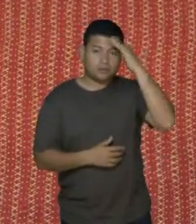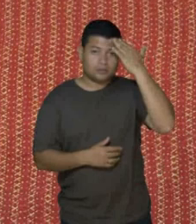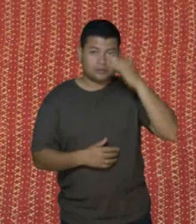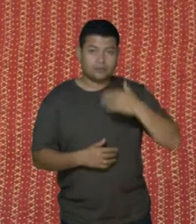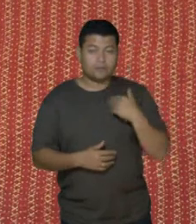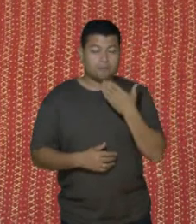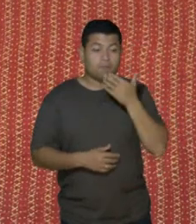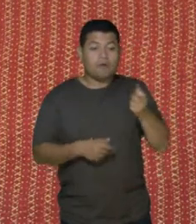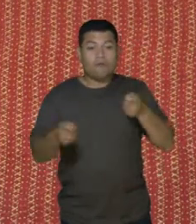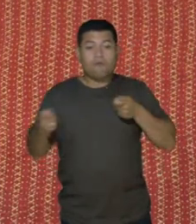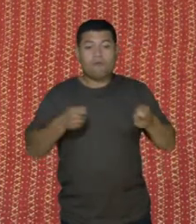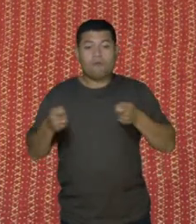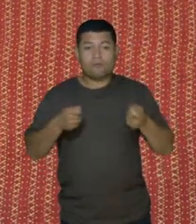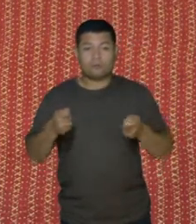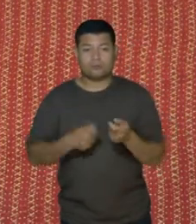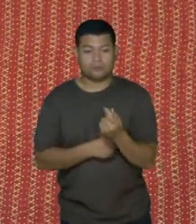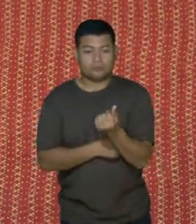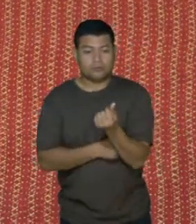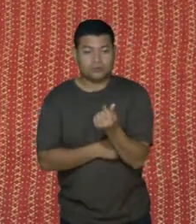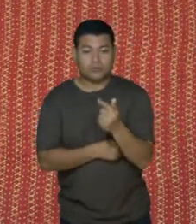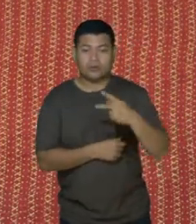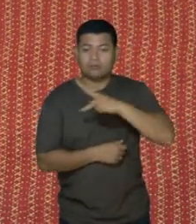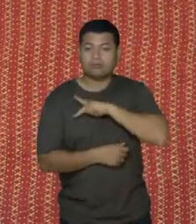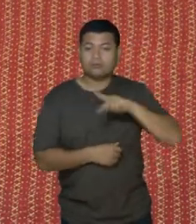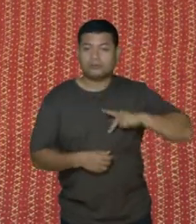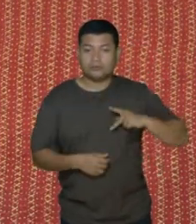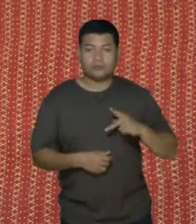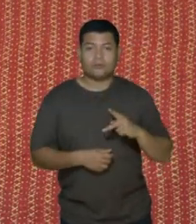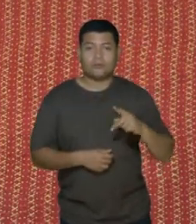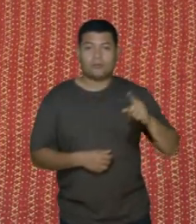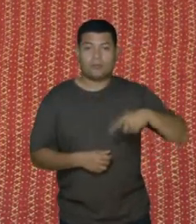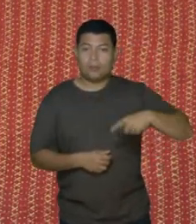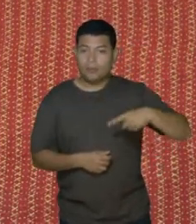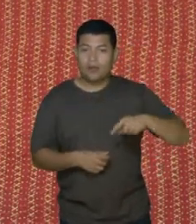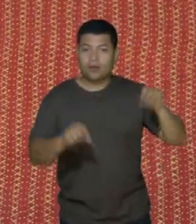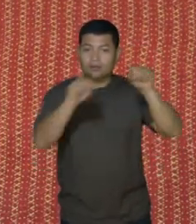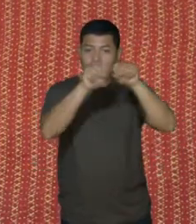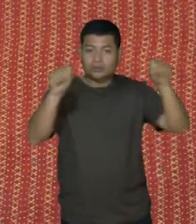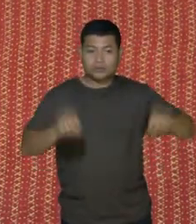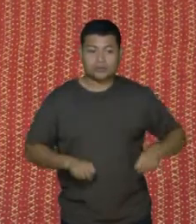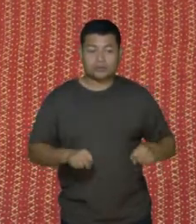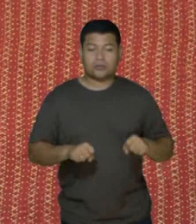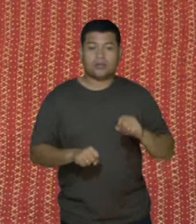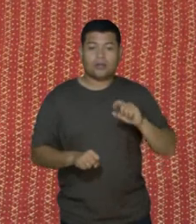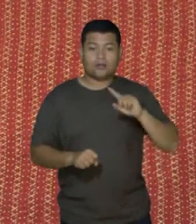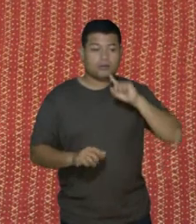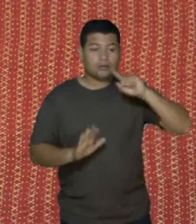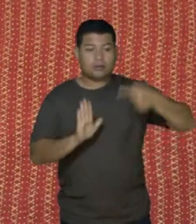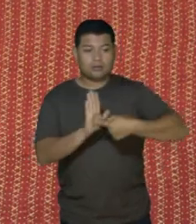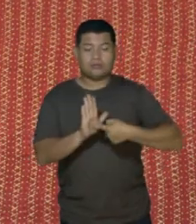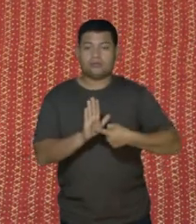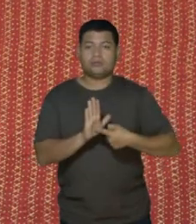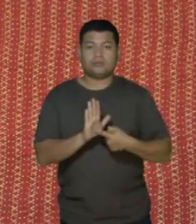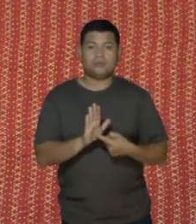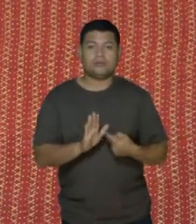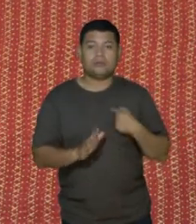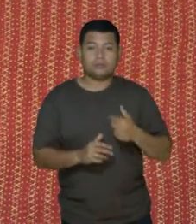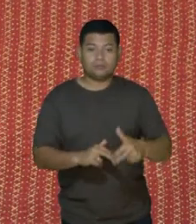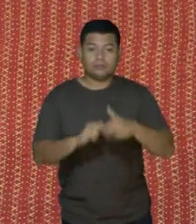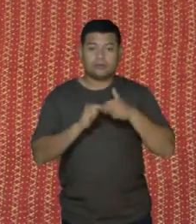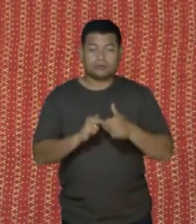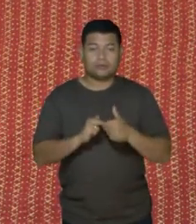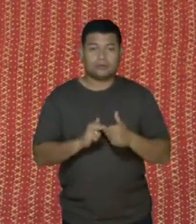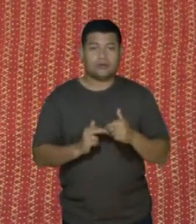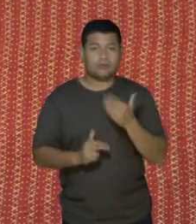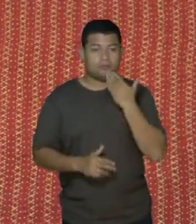que é feito com dinheiro público, dinheiro do catarinense, que nós tivéssemos esse sistema de notificação de obras paradas. Por isso, eu peço o